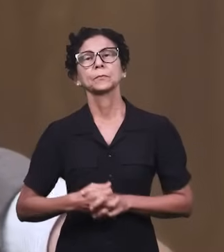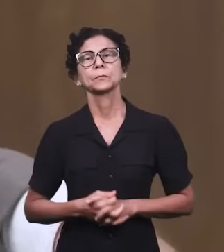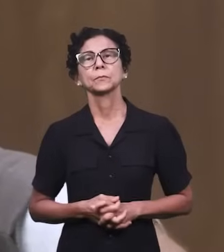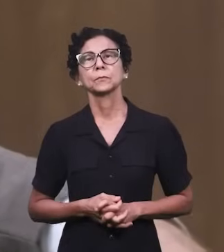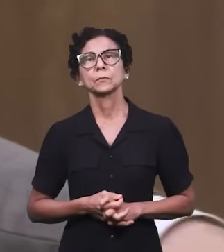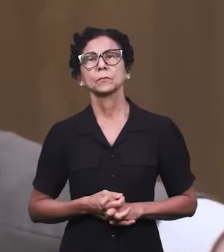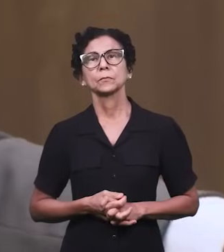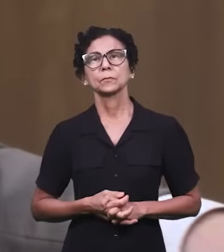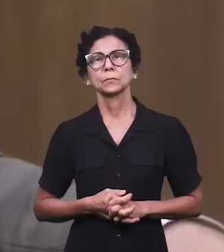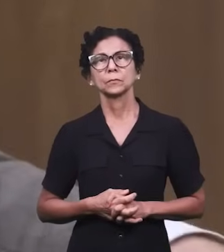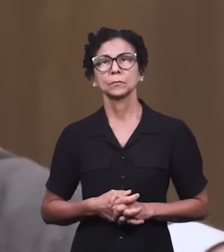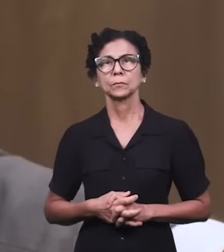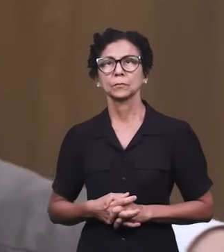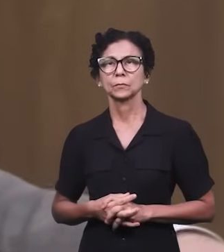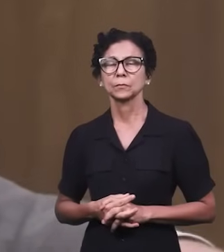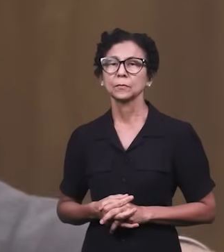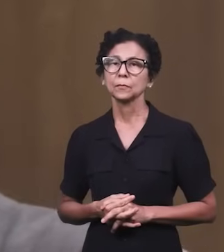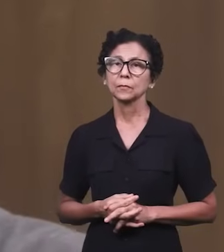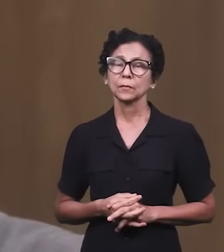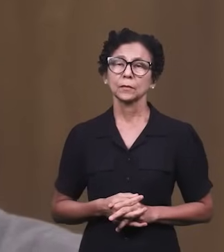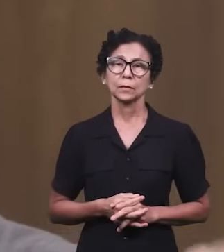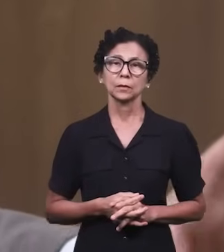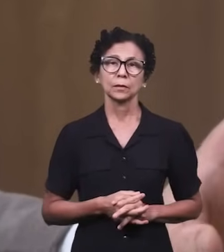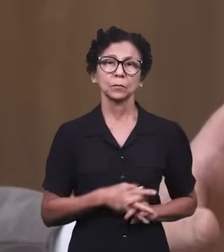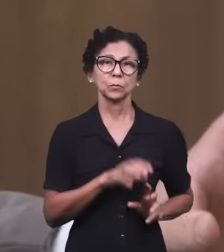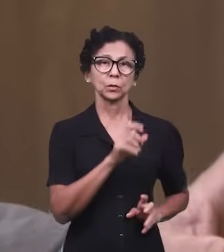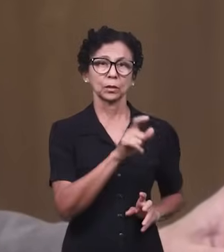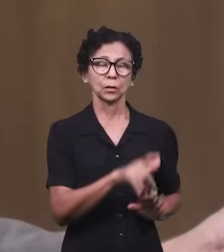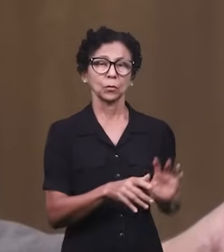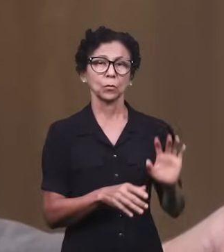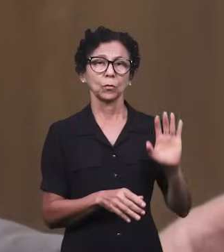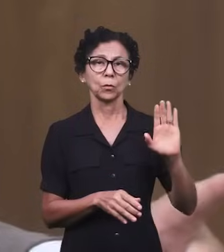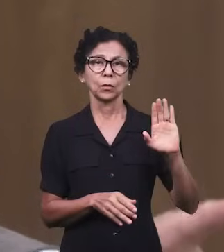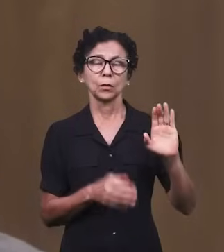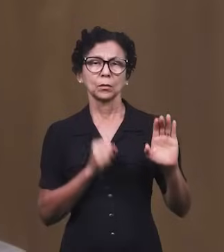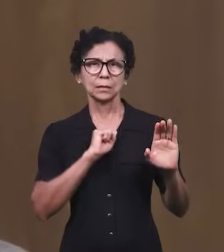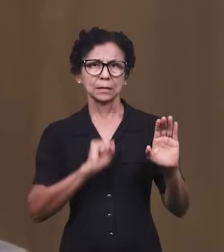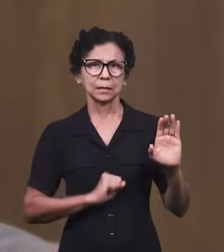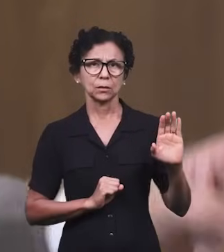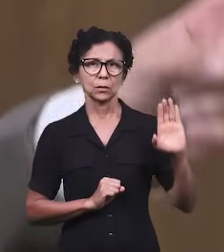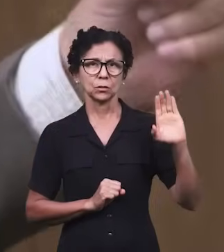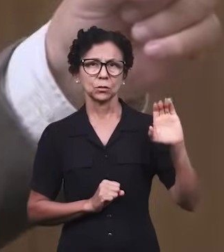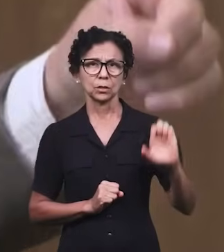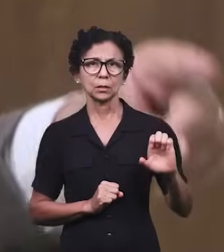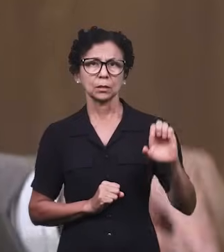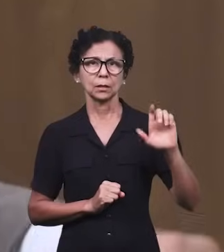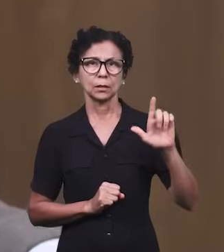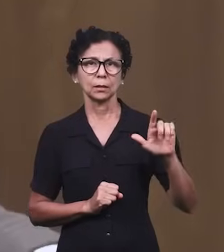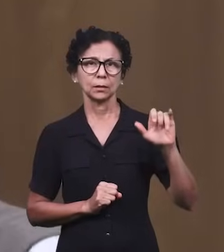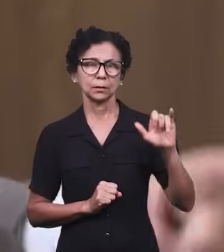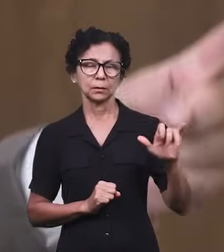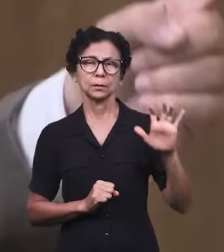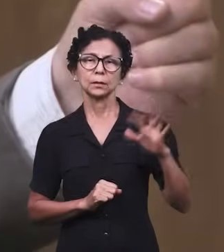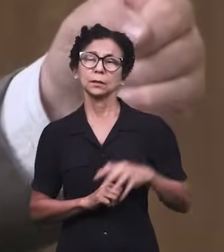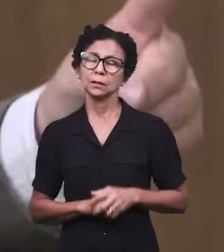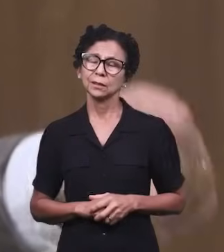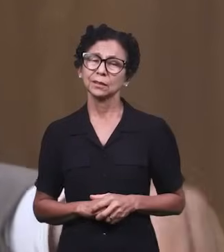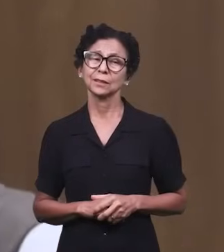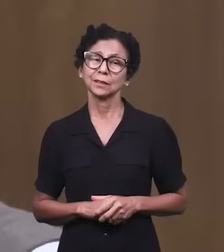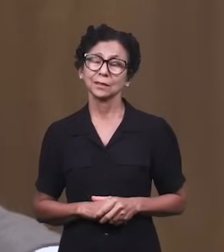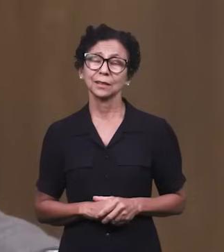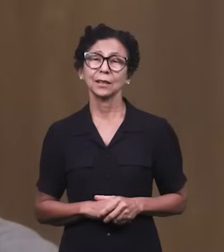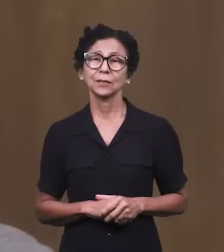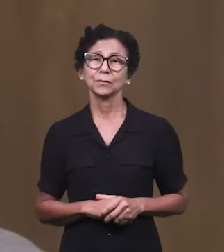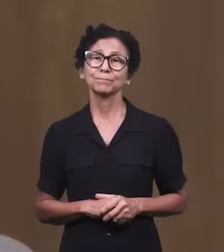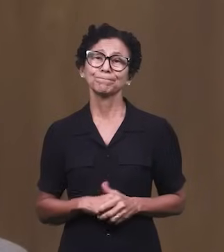E mesmo diante de Eli, toda a situação que ele estava, não impediu de Samuel crescer, de ser um servo do Senhor, né, de ser